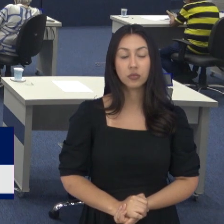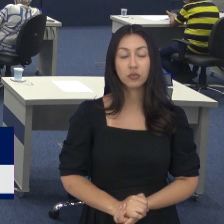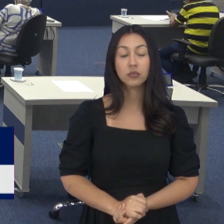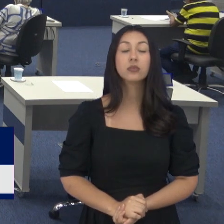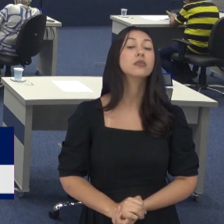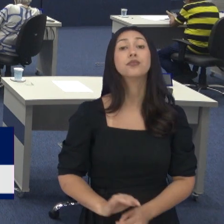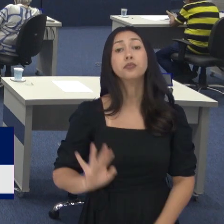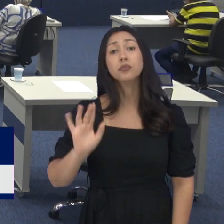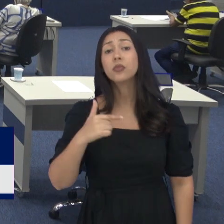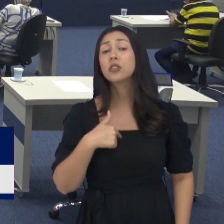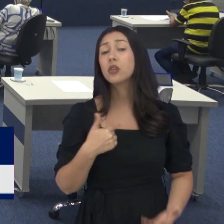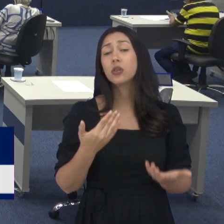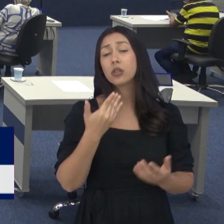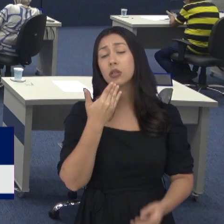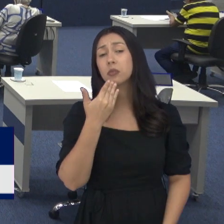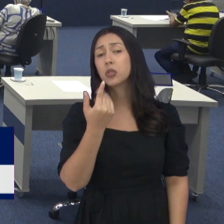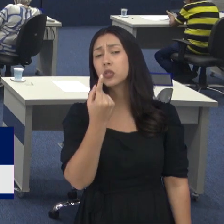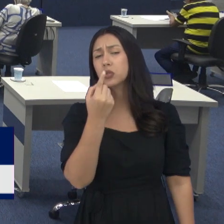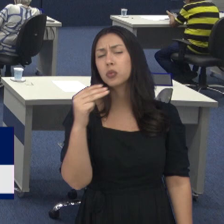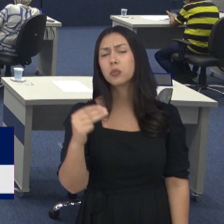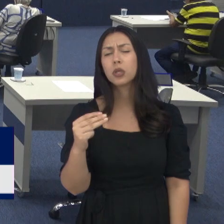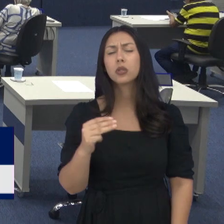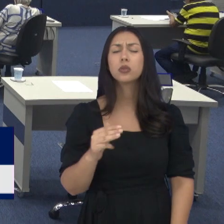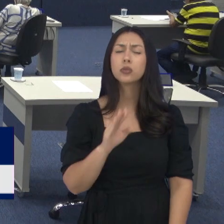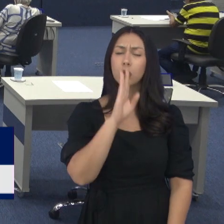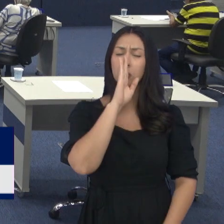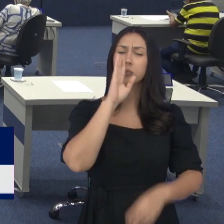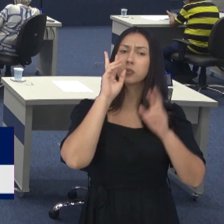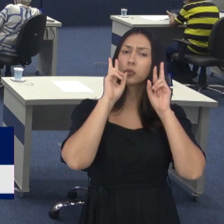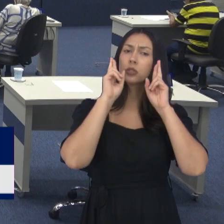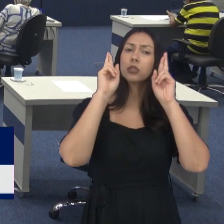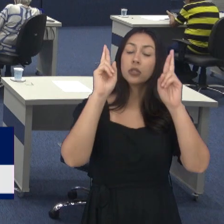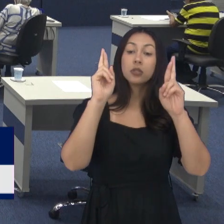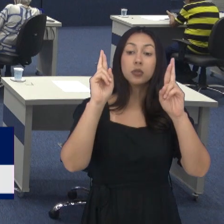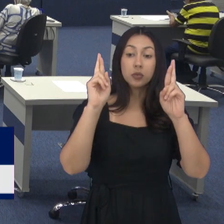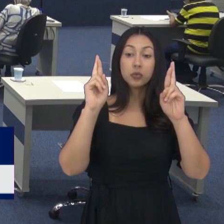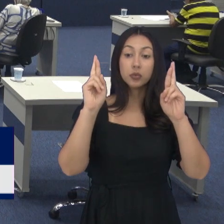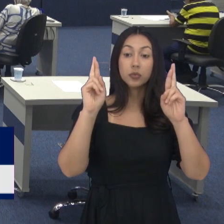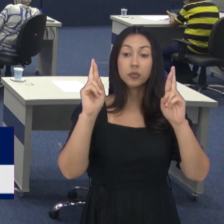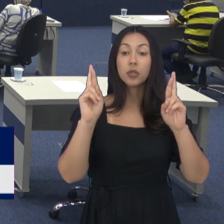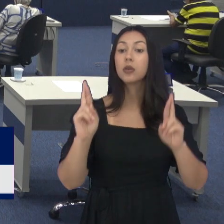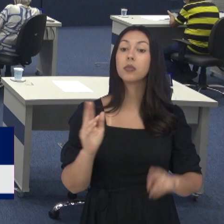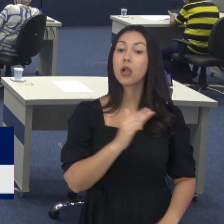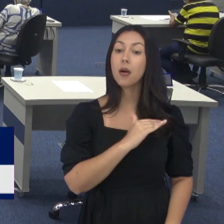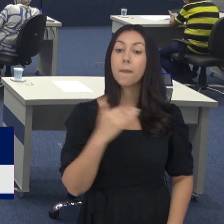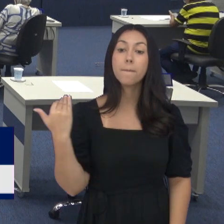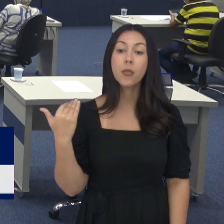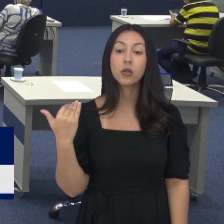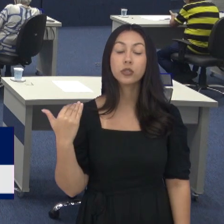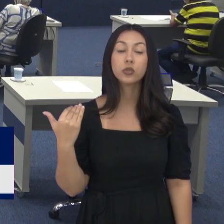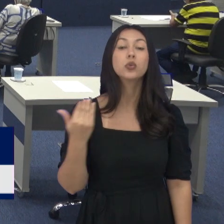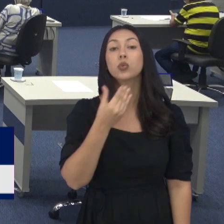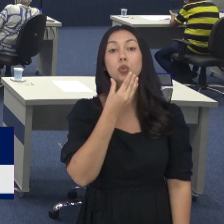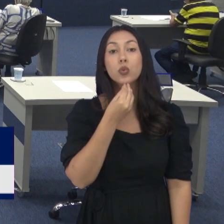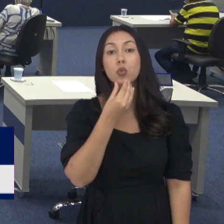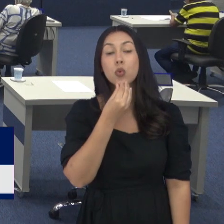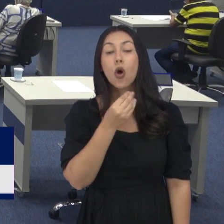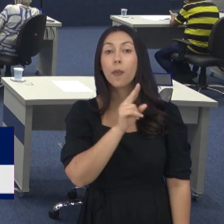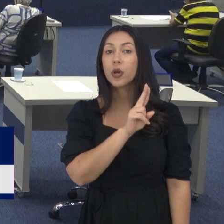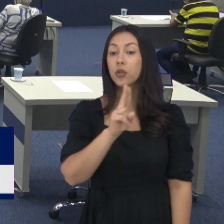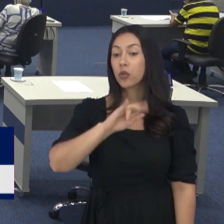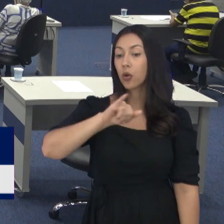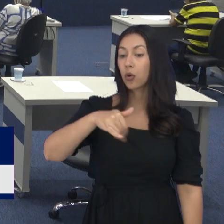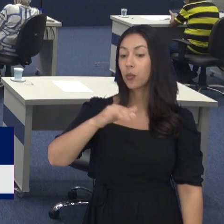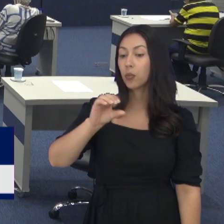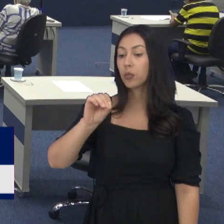Senhor presidente, solicitar aqui 1 minuto de silêncio ao final da sessão pelo falecimento do senhor